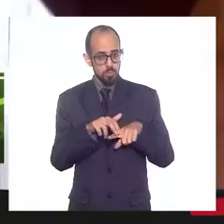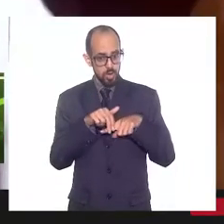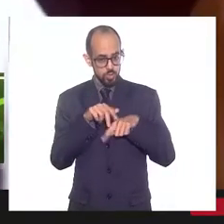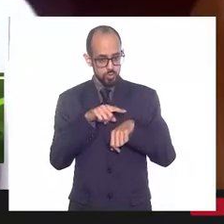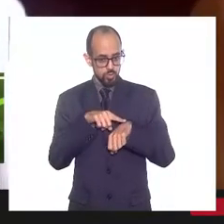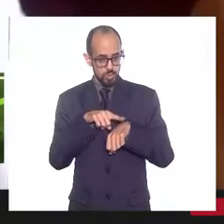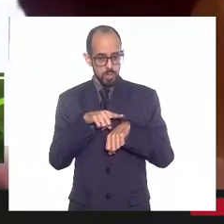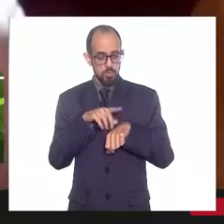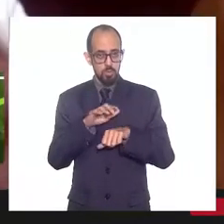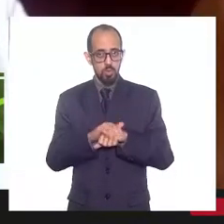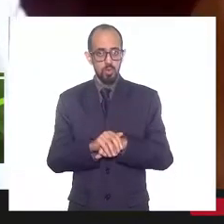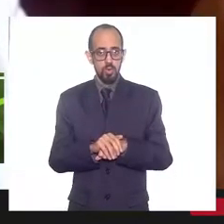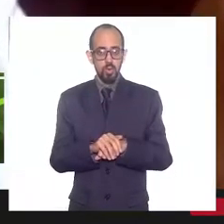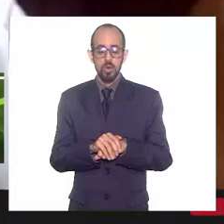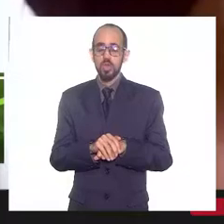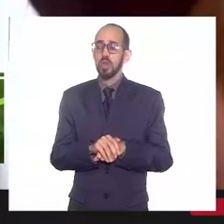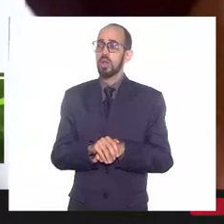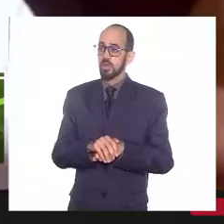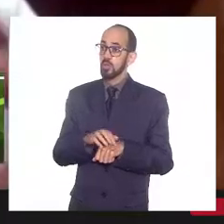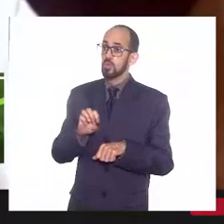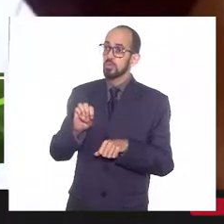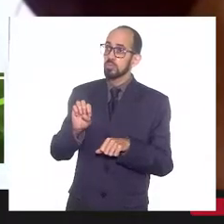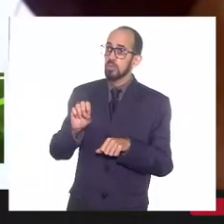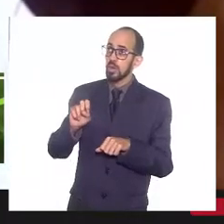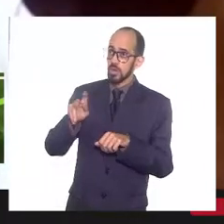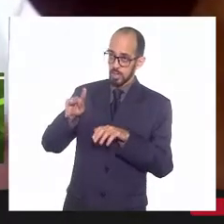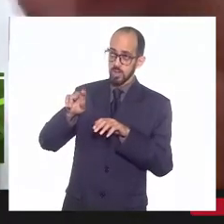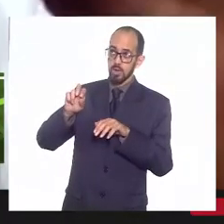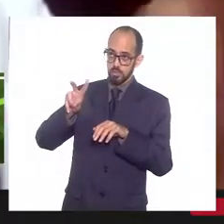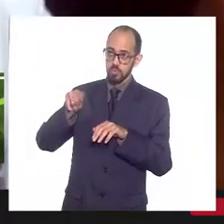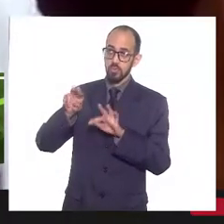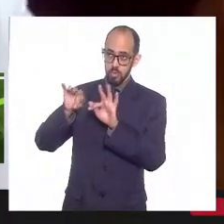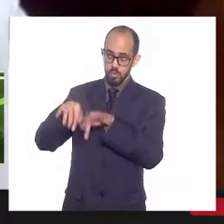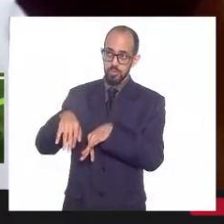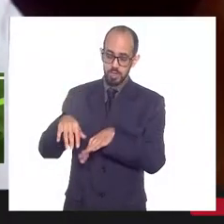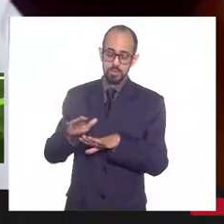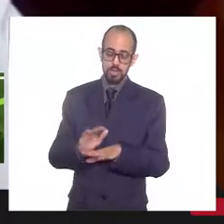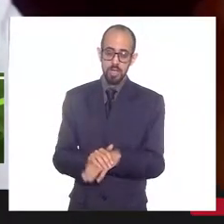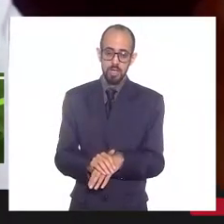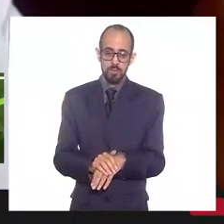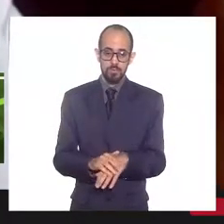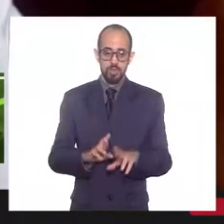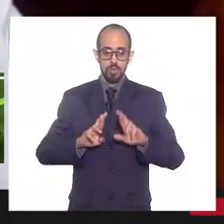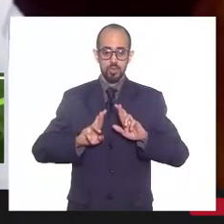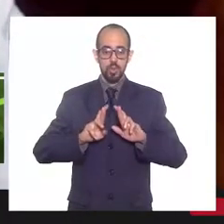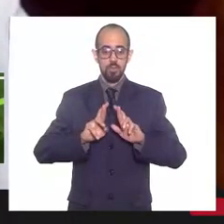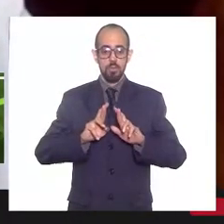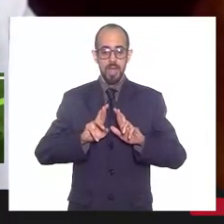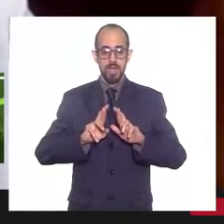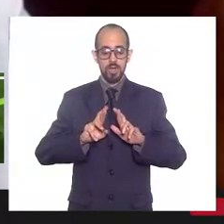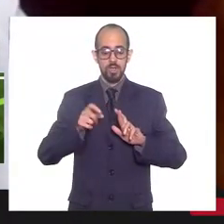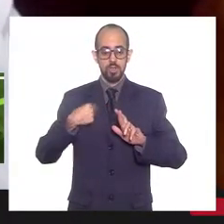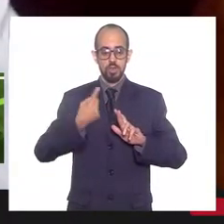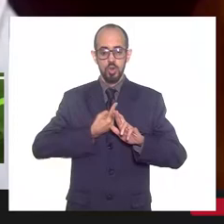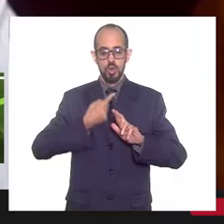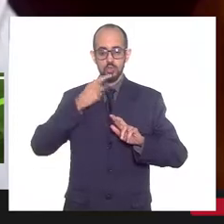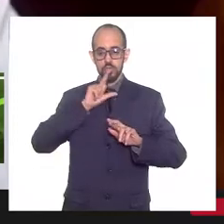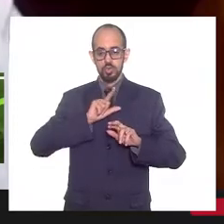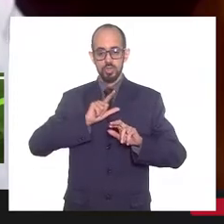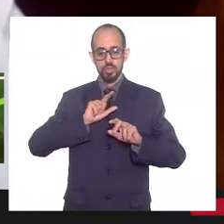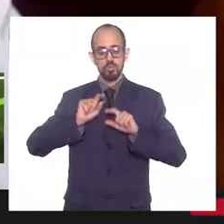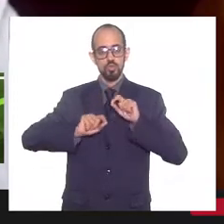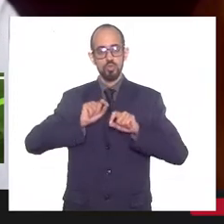eu estou com cliente é só concluiu É espero que agência consiga